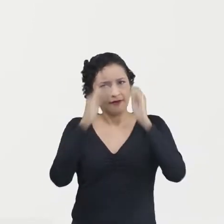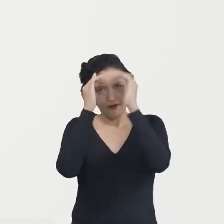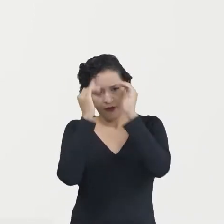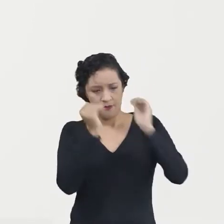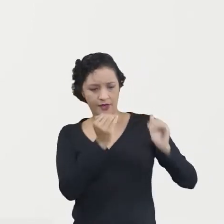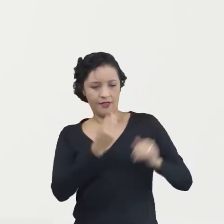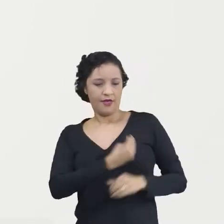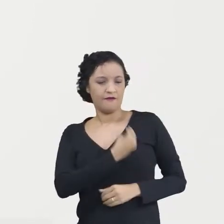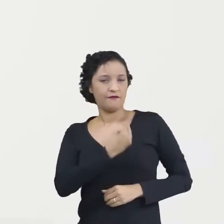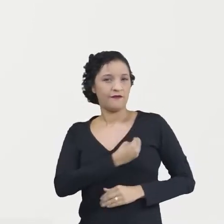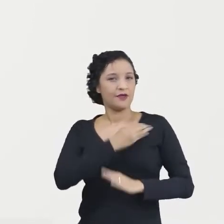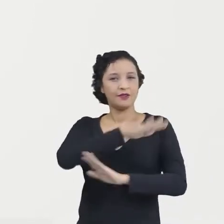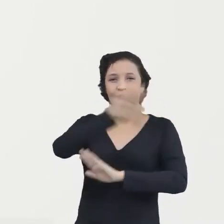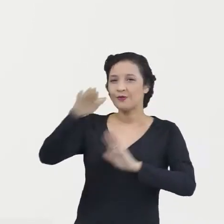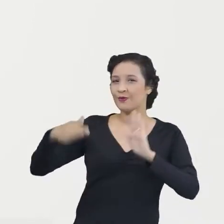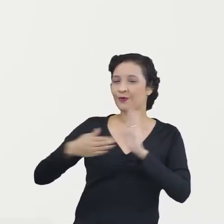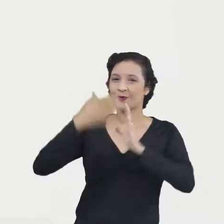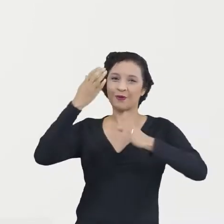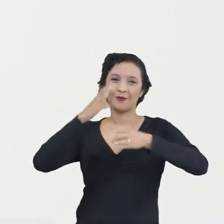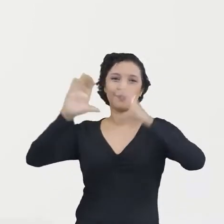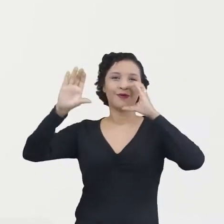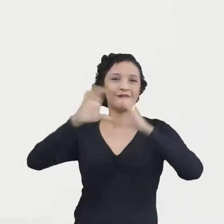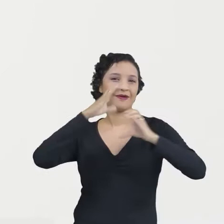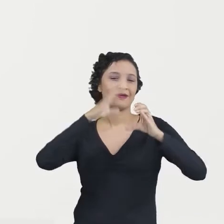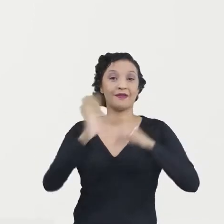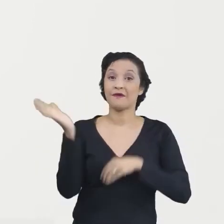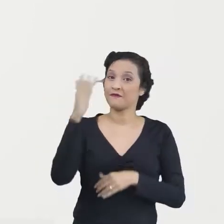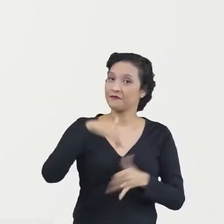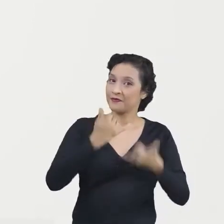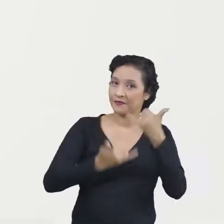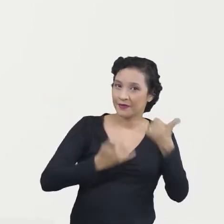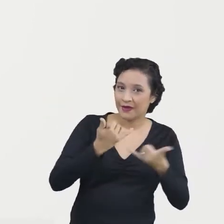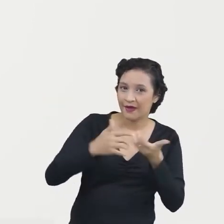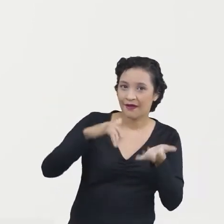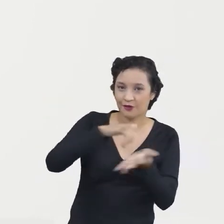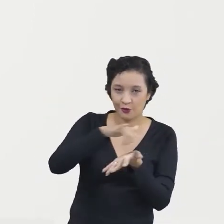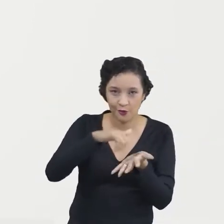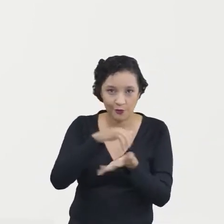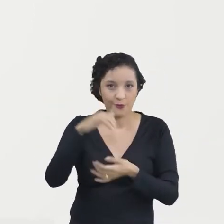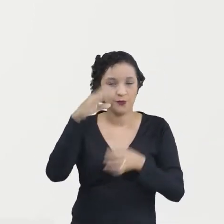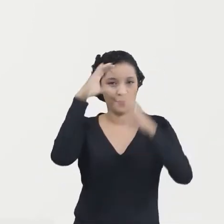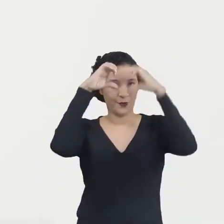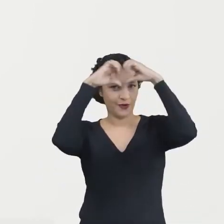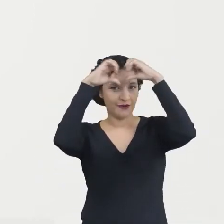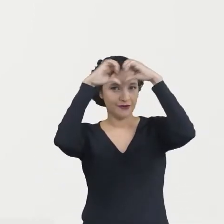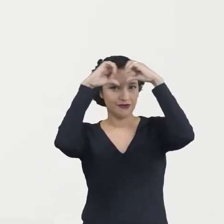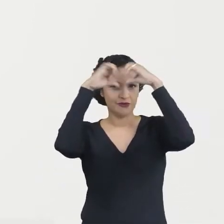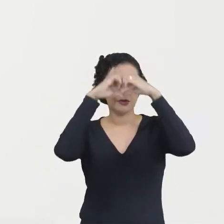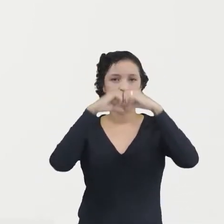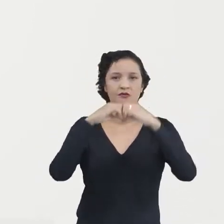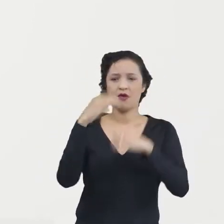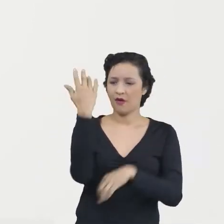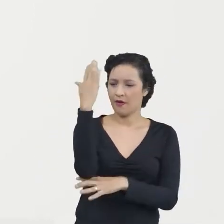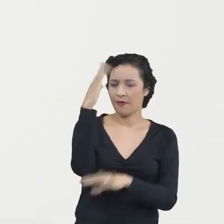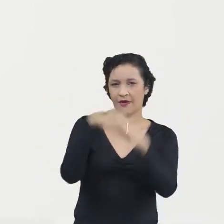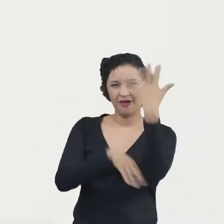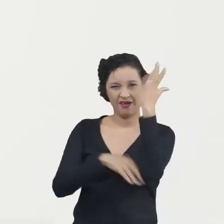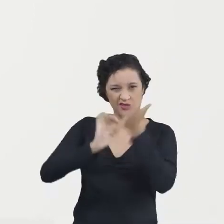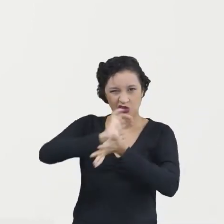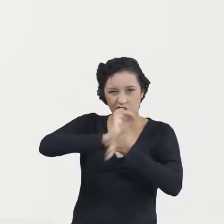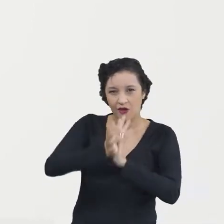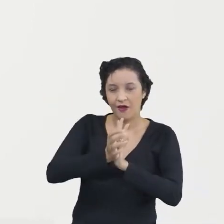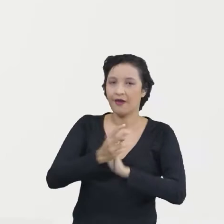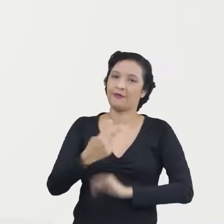cantar. Vamos brincar de boi, tá garantido, matar a mata não é permitido. Deixa eu